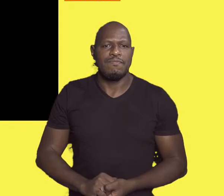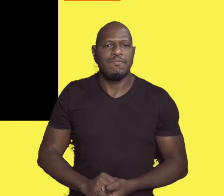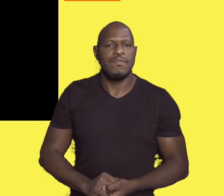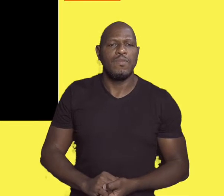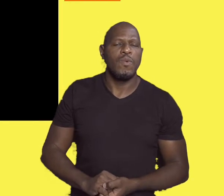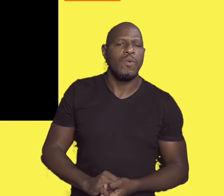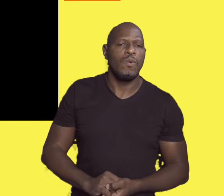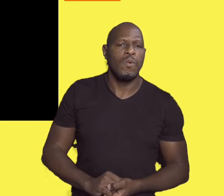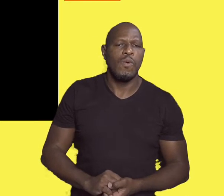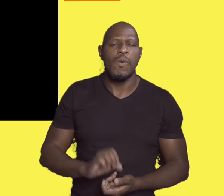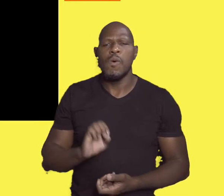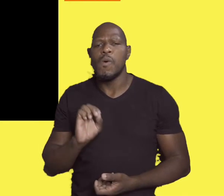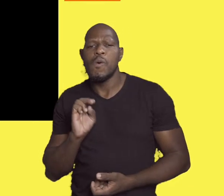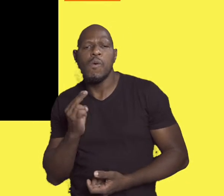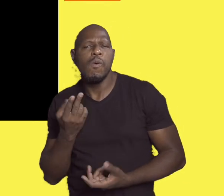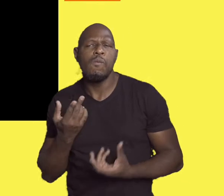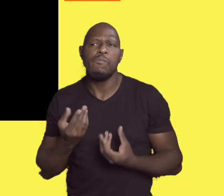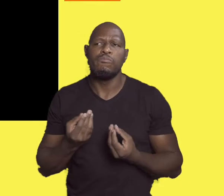ou que